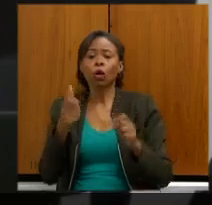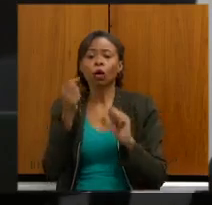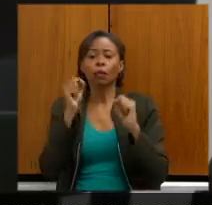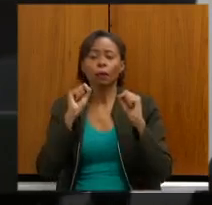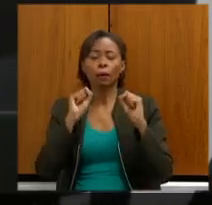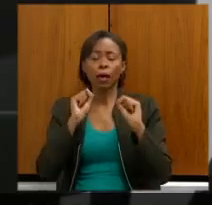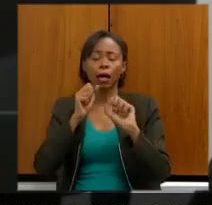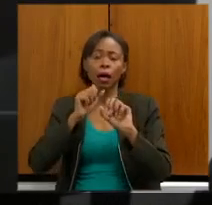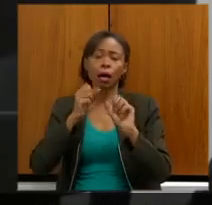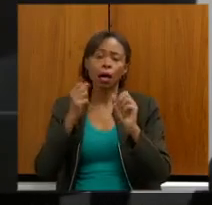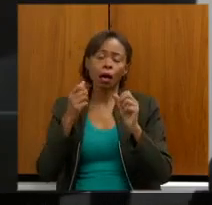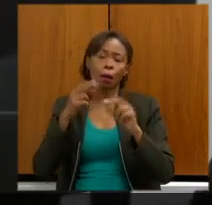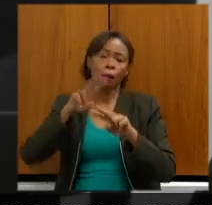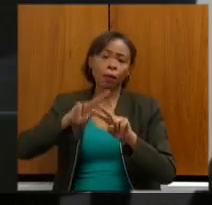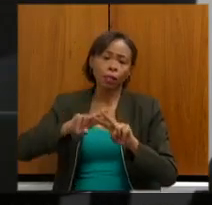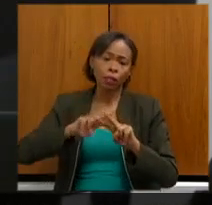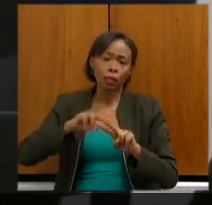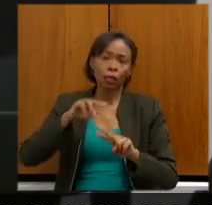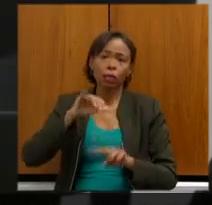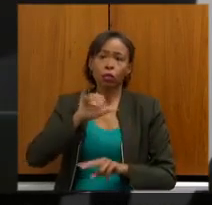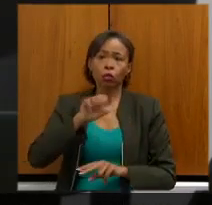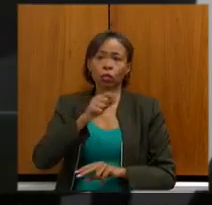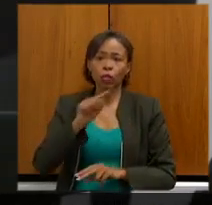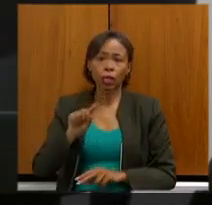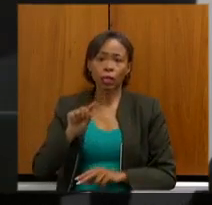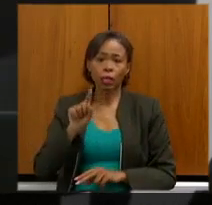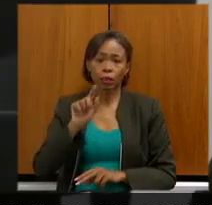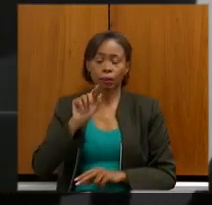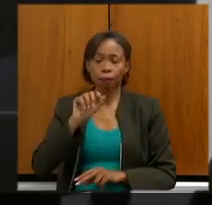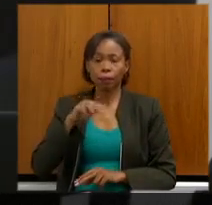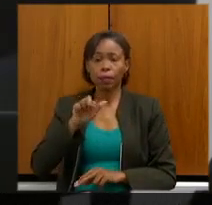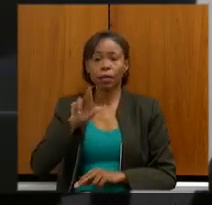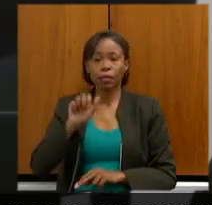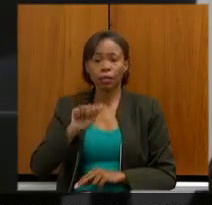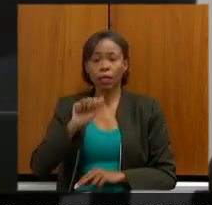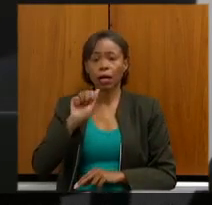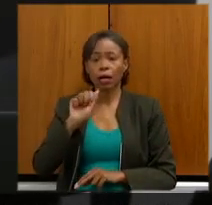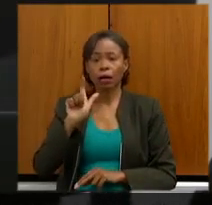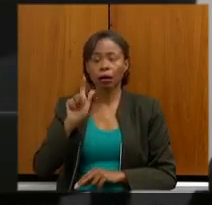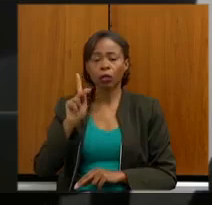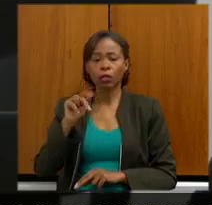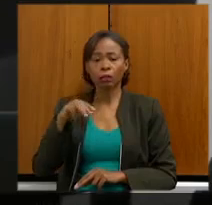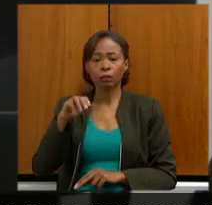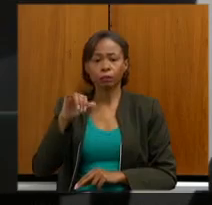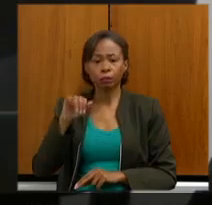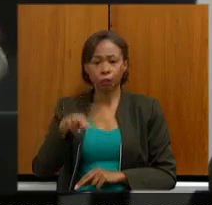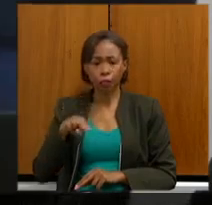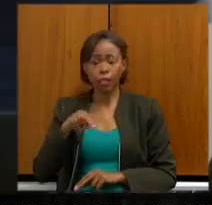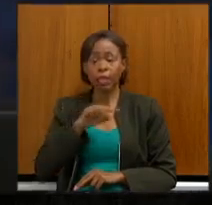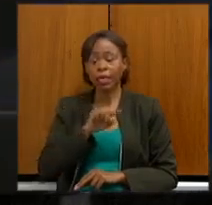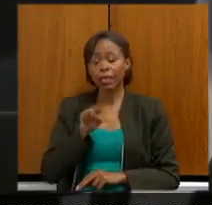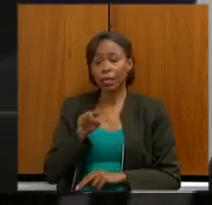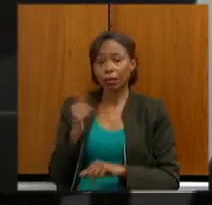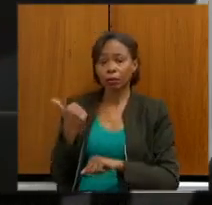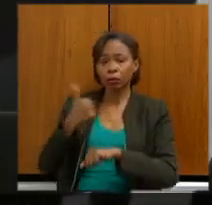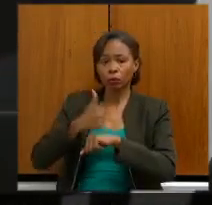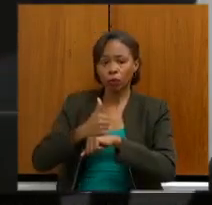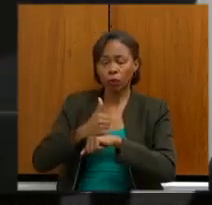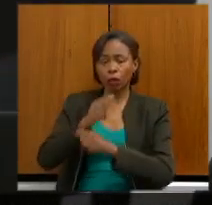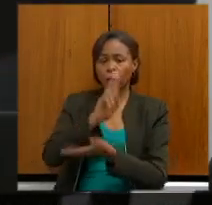da Penitenciária José Maria Alkimin em Ribeirão das Neves e em seu lugar passa a funcionar a